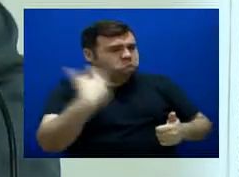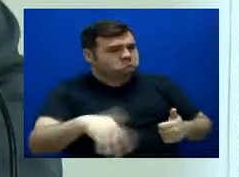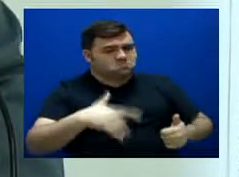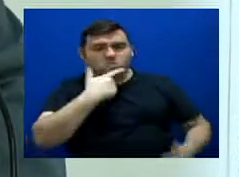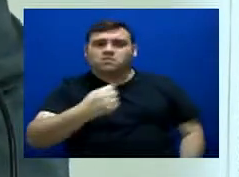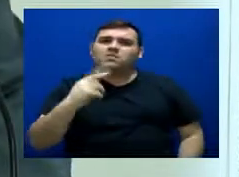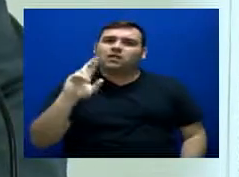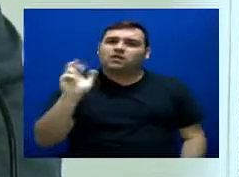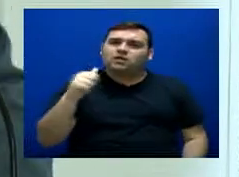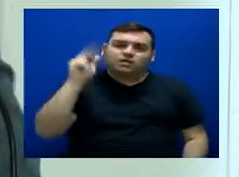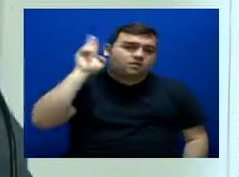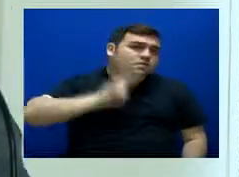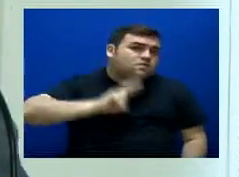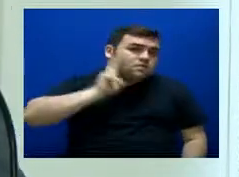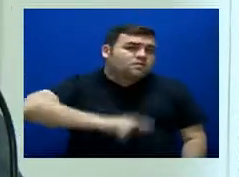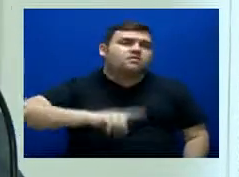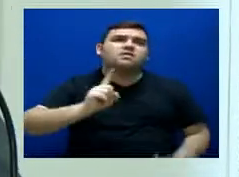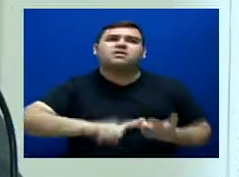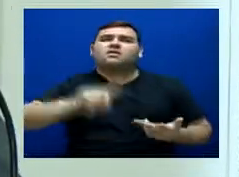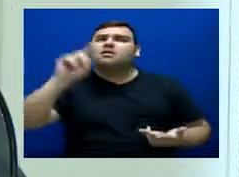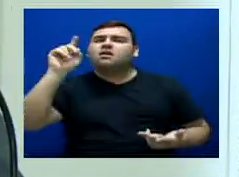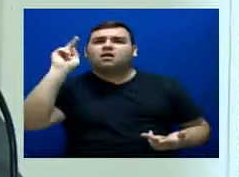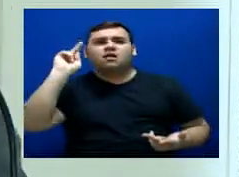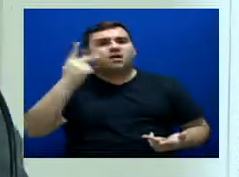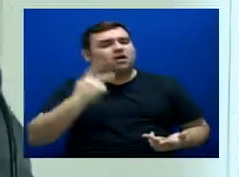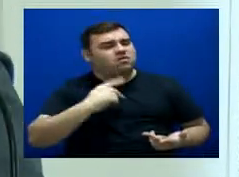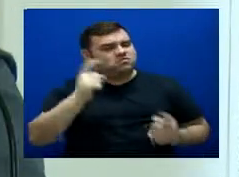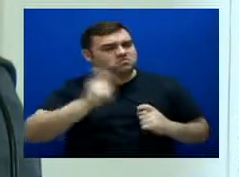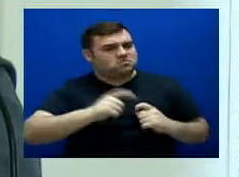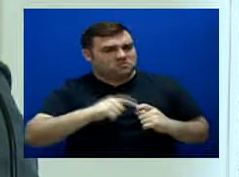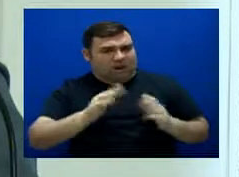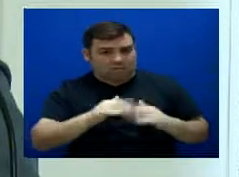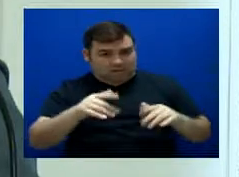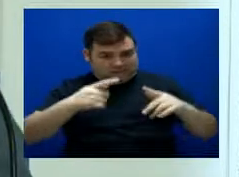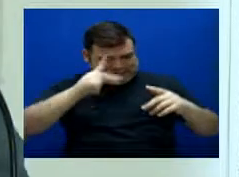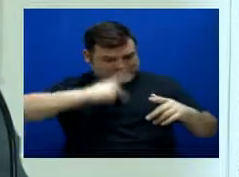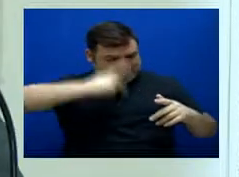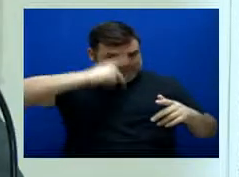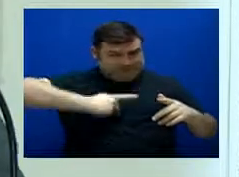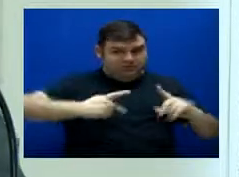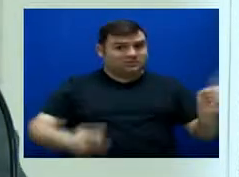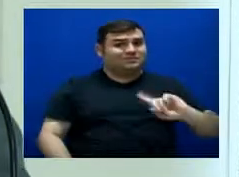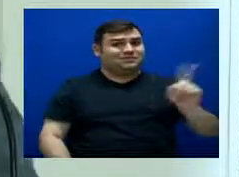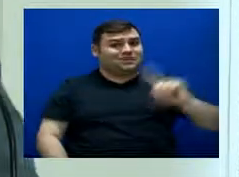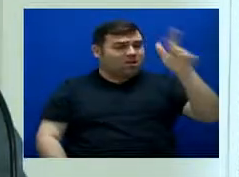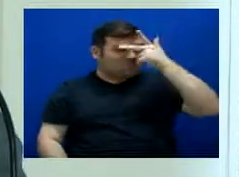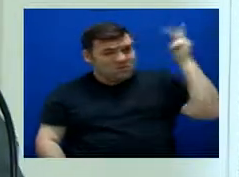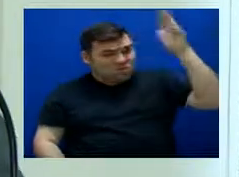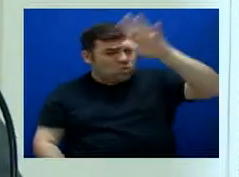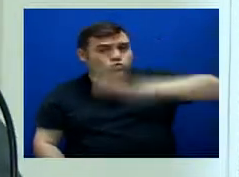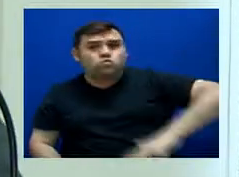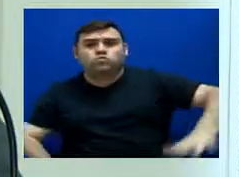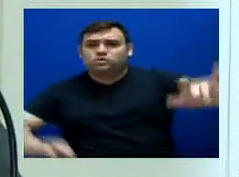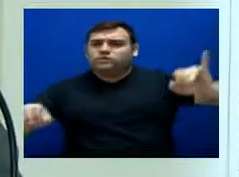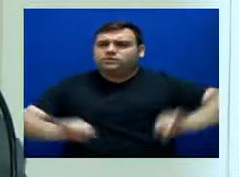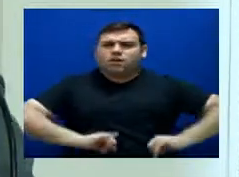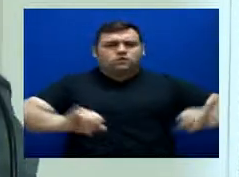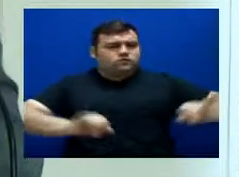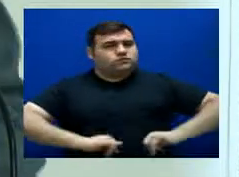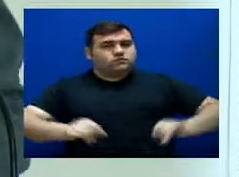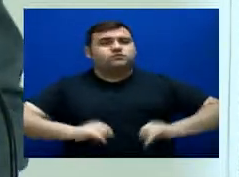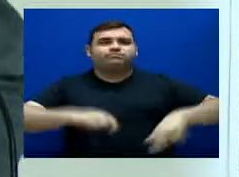Renan, doutor Hélio Brasileiro, Fernando Dini, qualquer vereador pede, não é para nós, é para a população, é para o povo que está sofrendo. Então o povo tem que ser